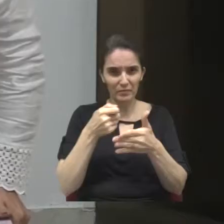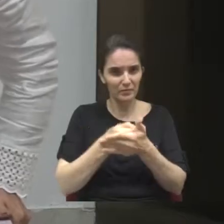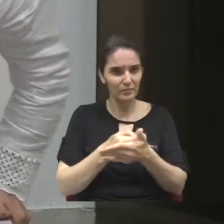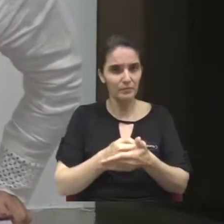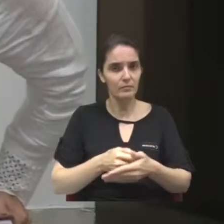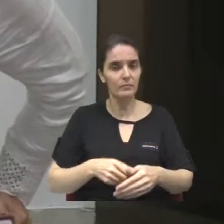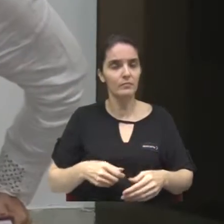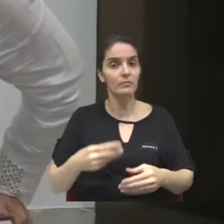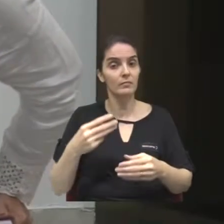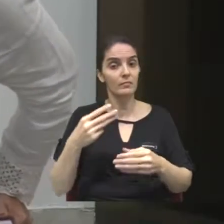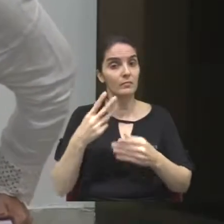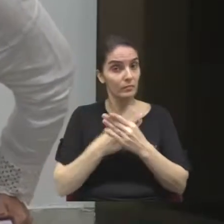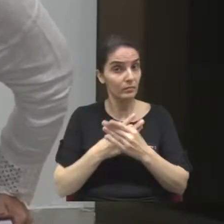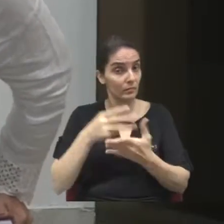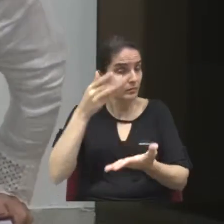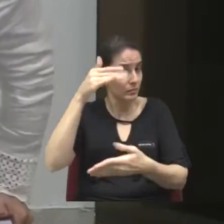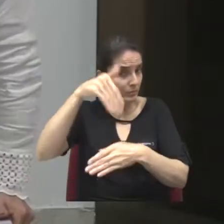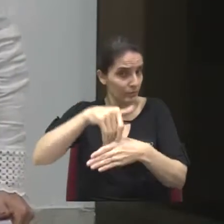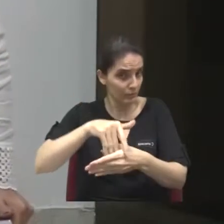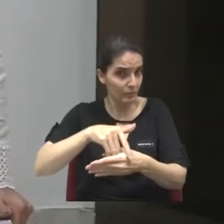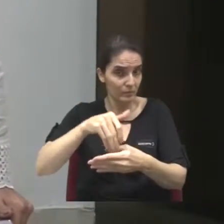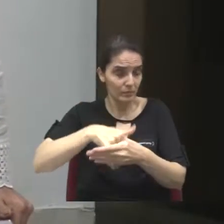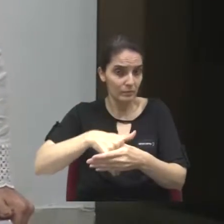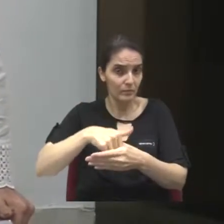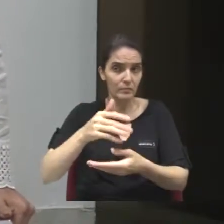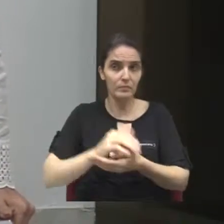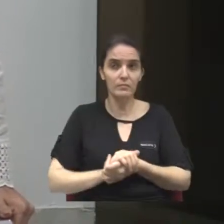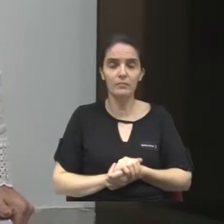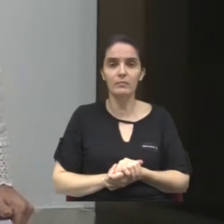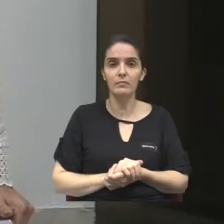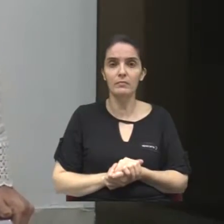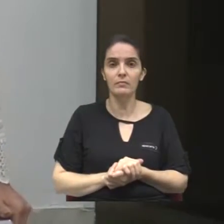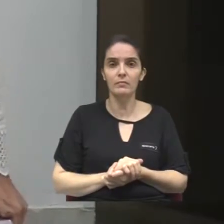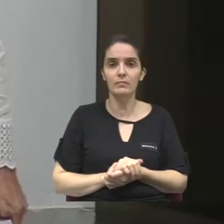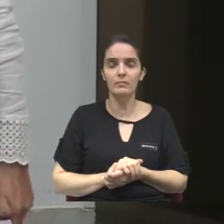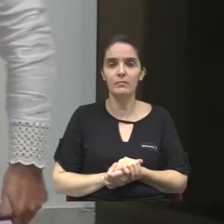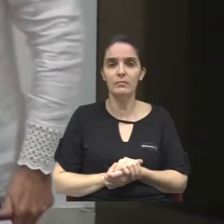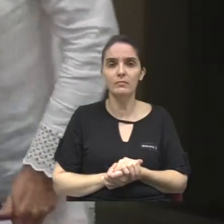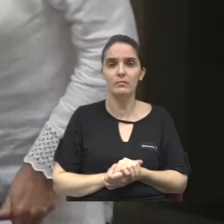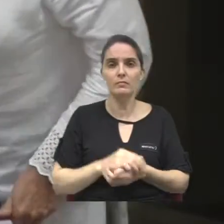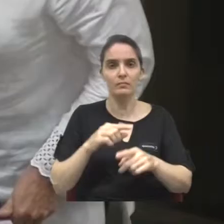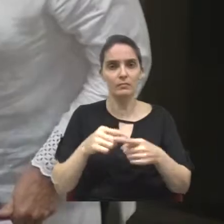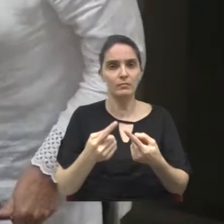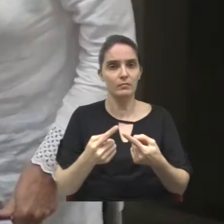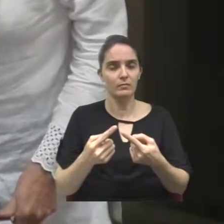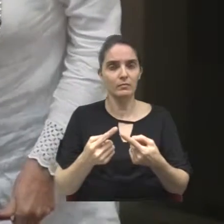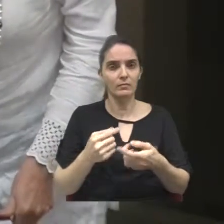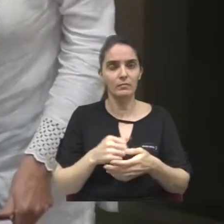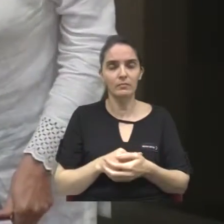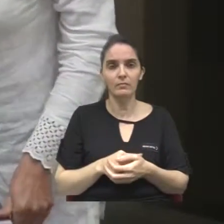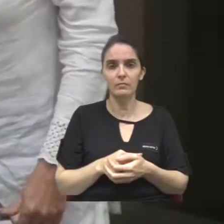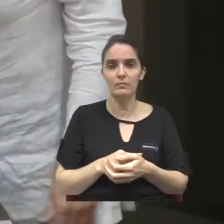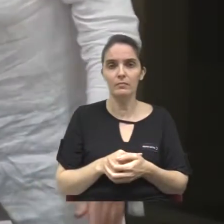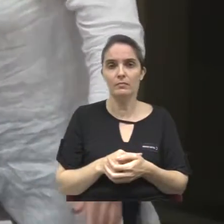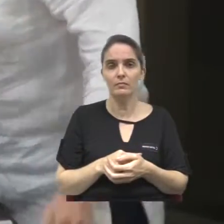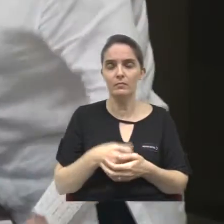Essa é a finalidade. Por certo, aqui não há de se achar que, se a gente